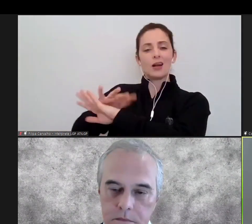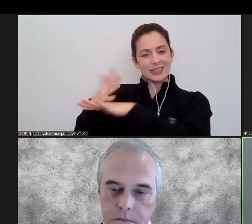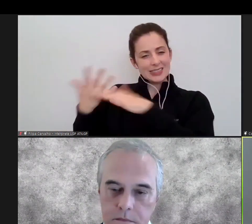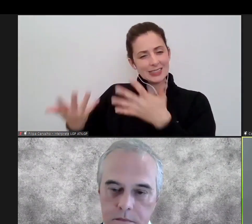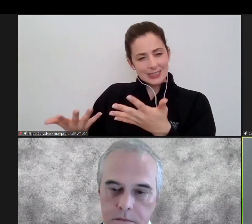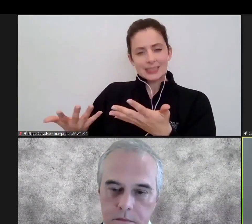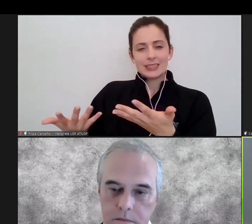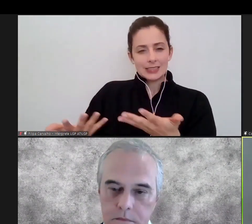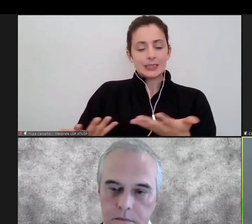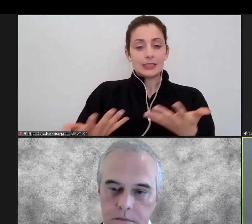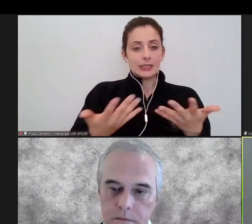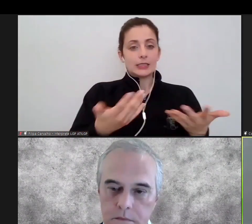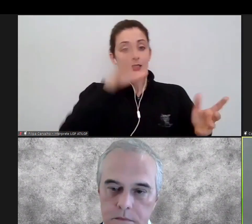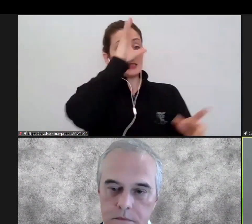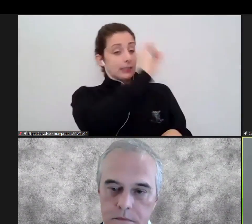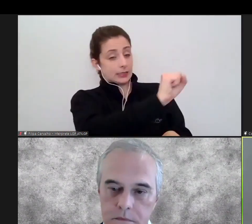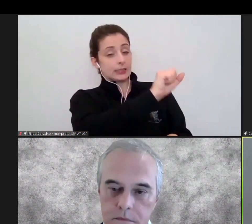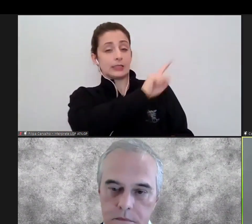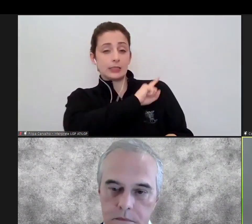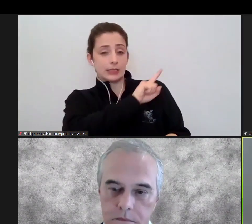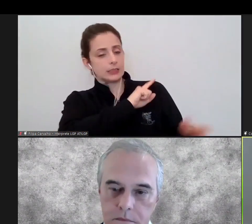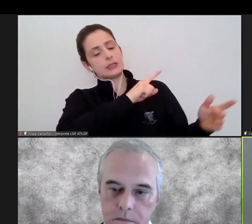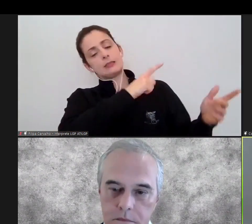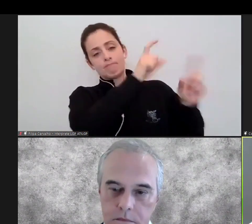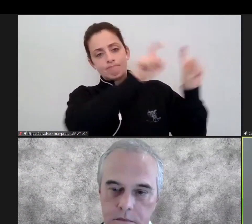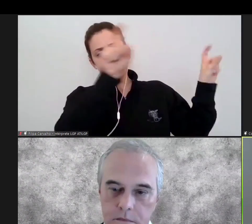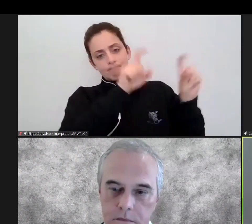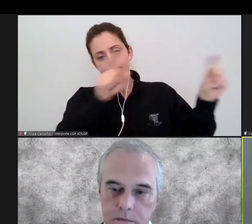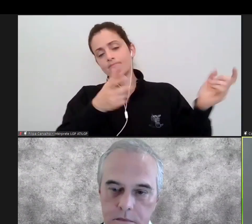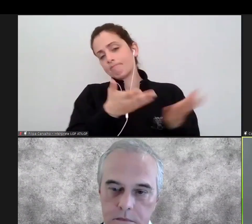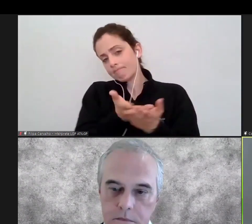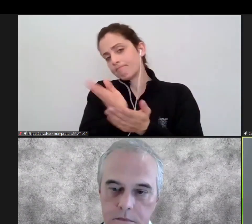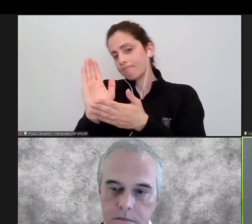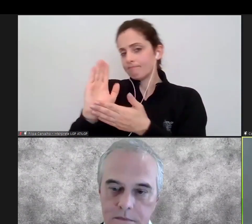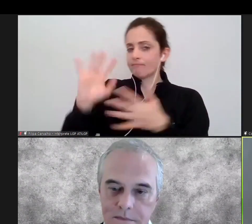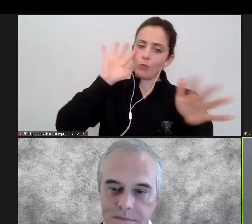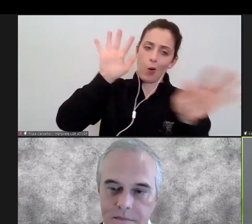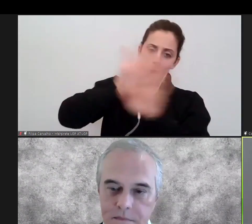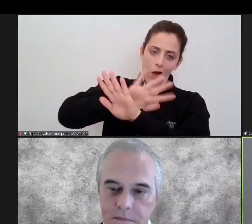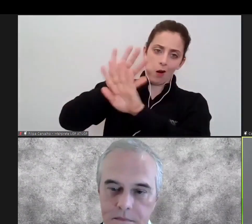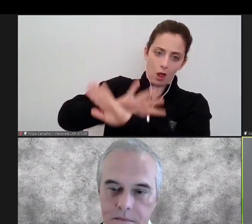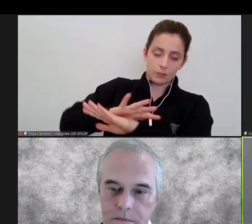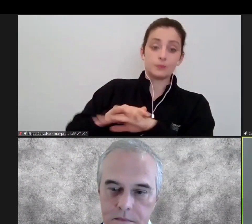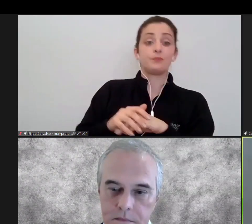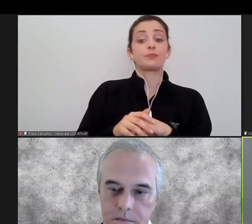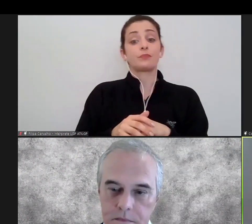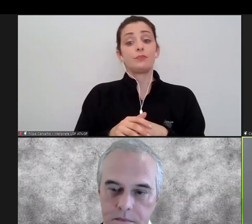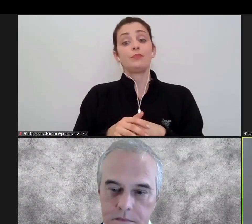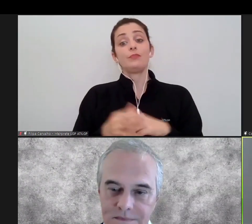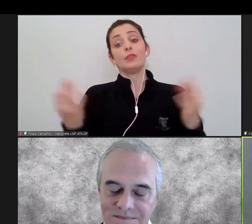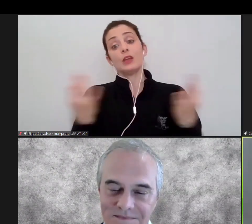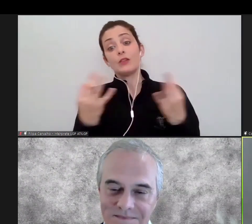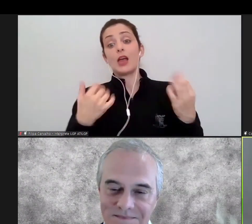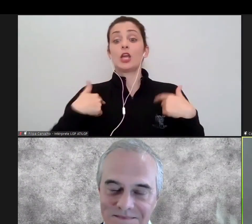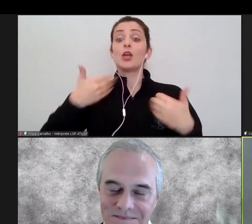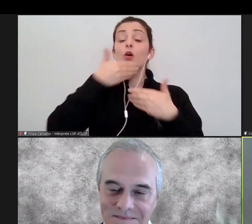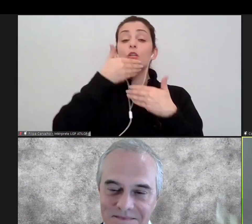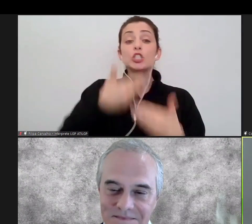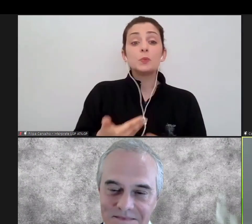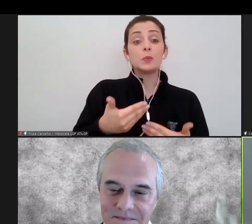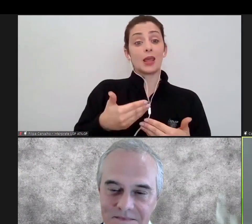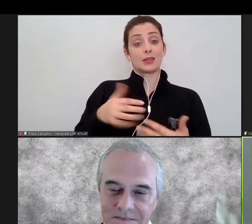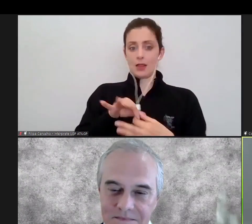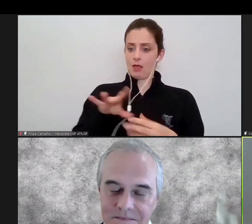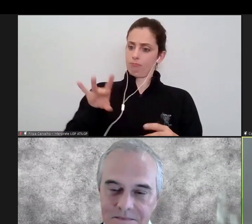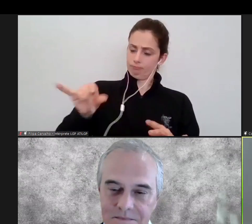no setor público e no setor privado. Aqui, partindo um bocadinho novamente, porque uma vez que eu também tenho aqui mais esta experiência do terreno, eu